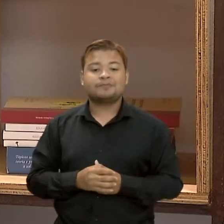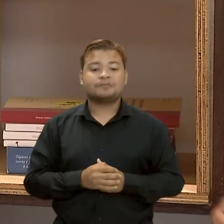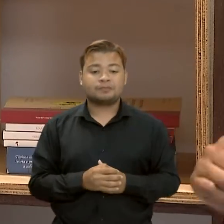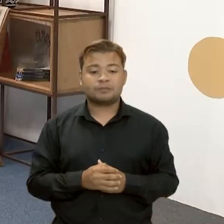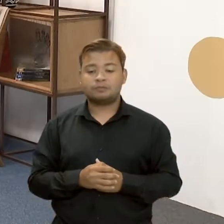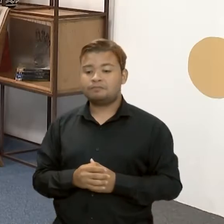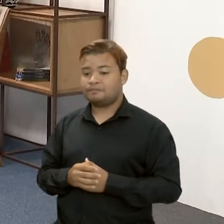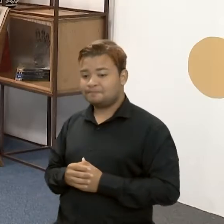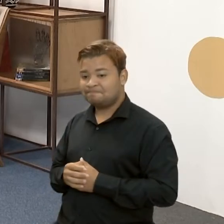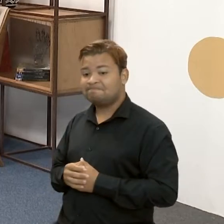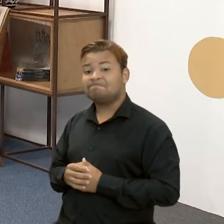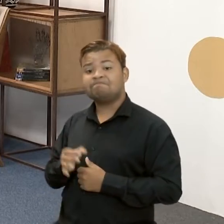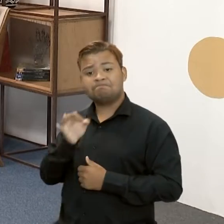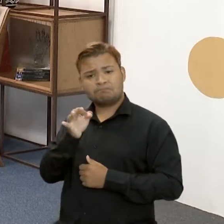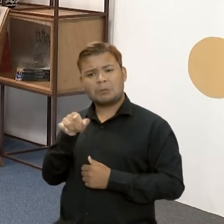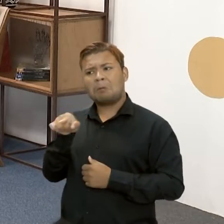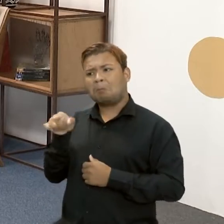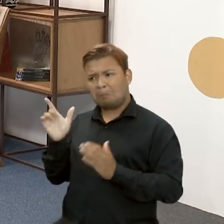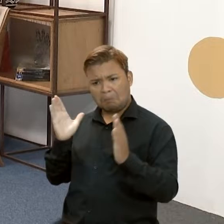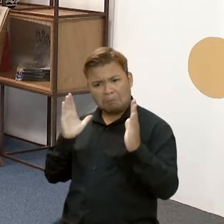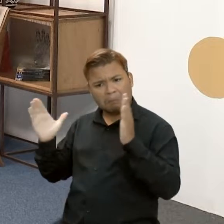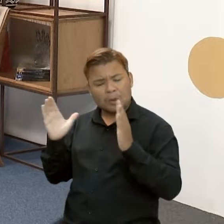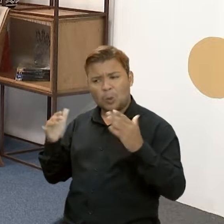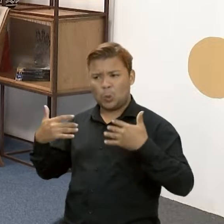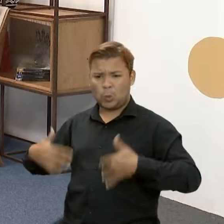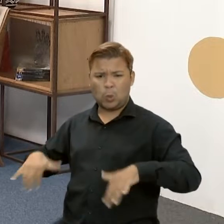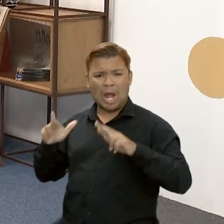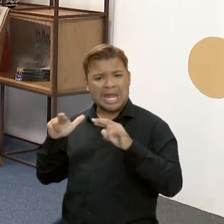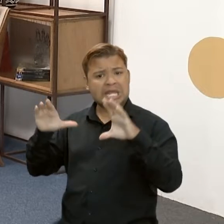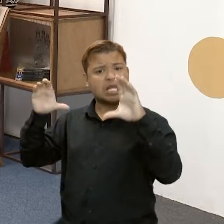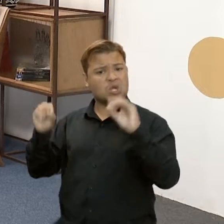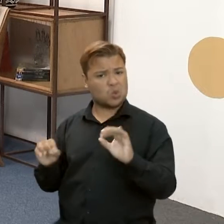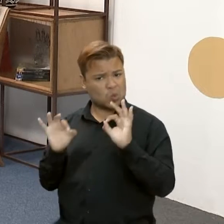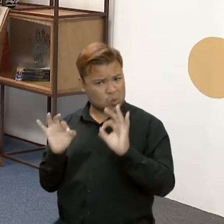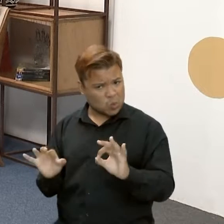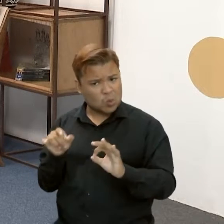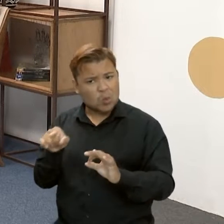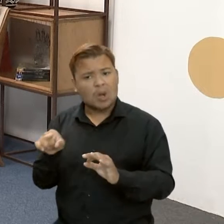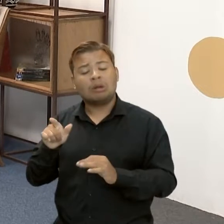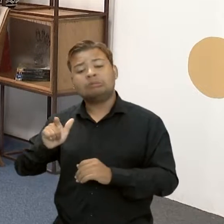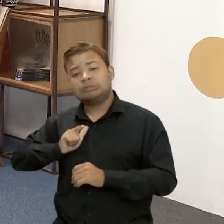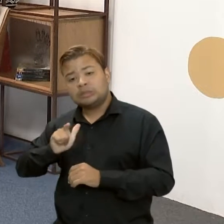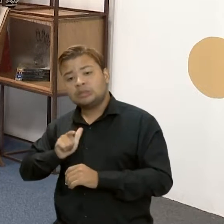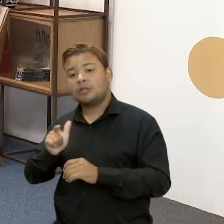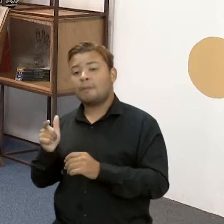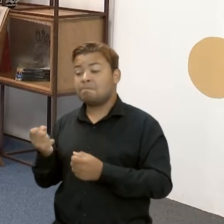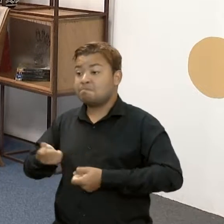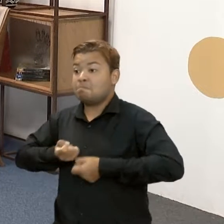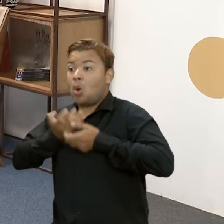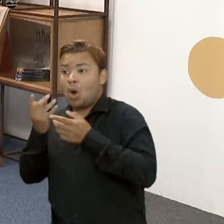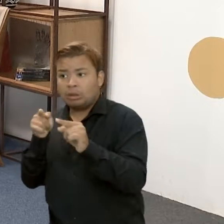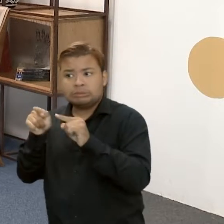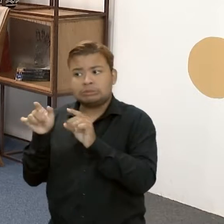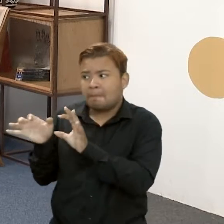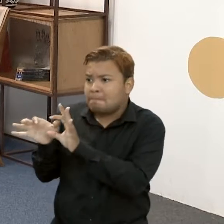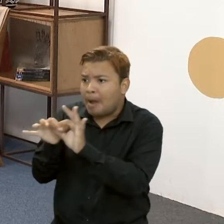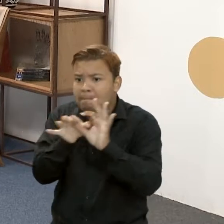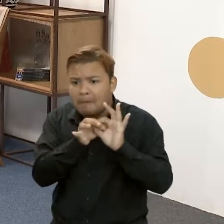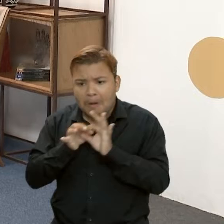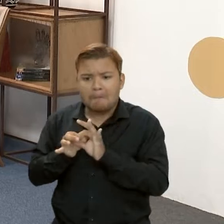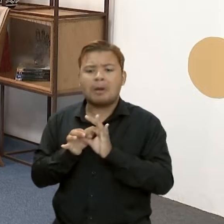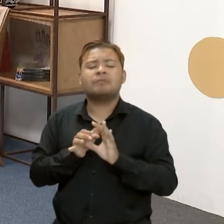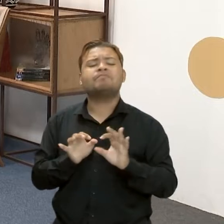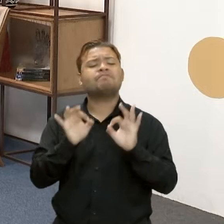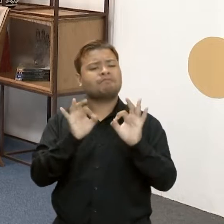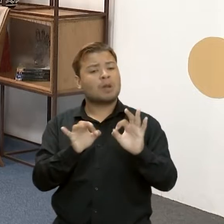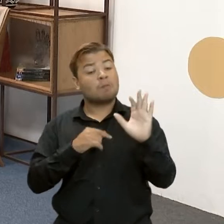E foi um período muito rico, né? Até essas conexões entre esses poetas. Eu queria perguntar para a professora Ludmila, então,